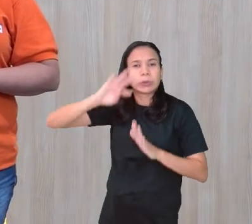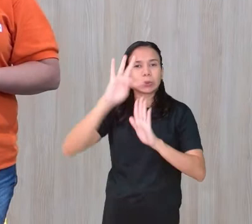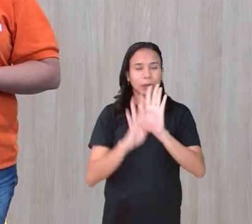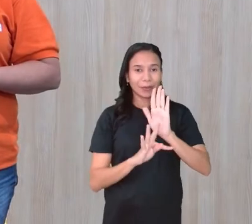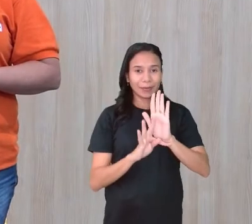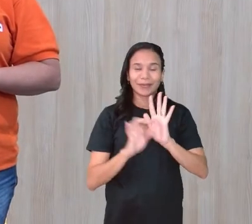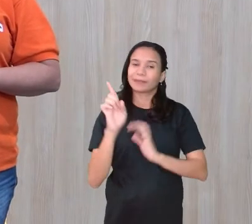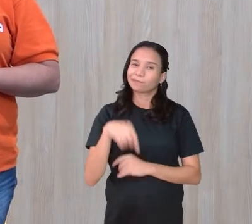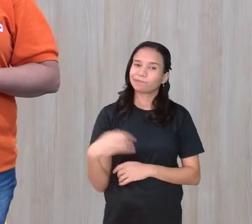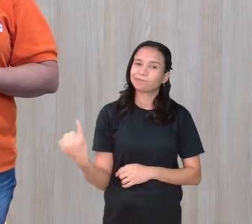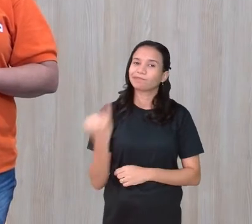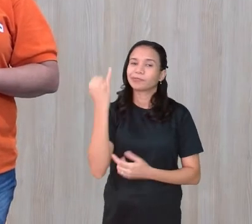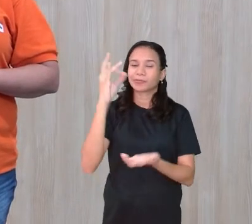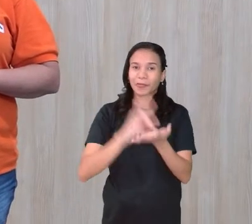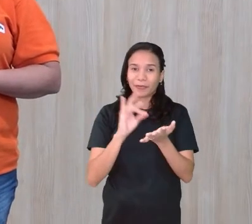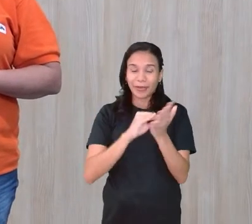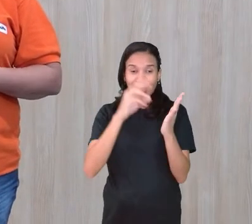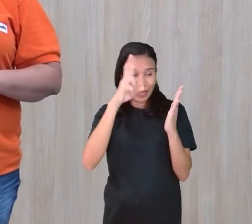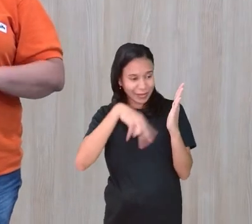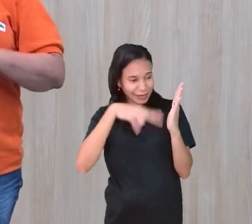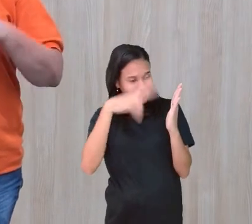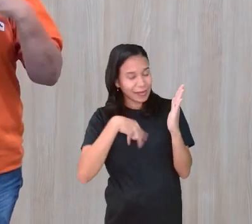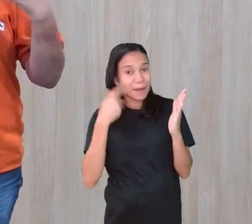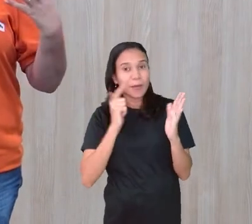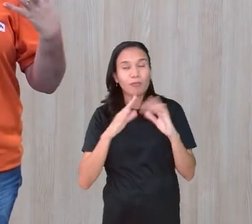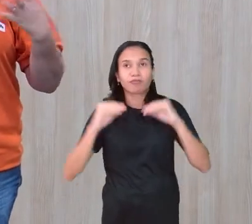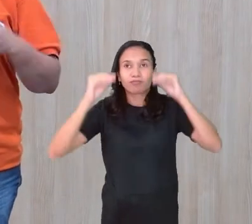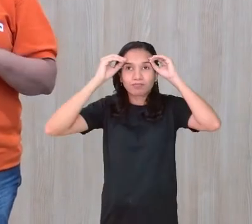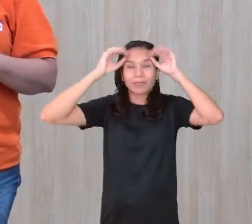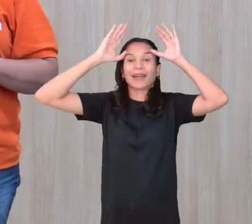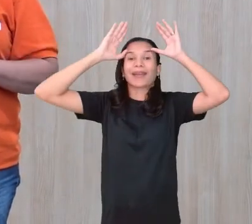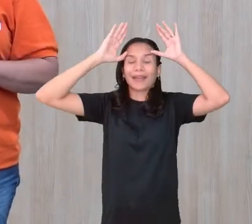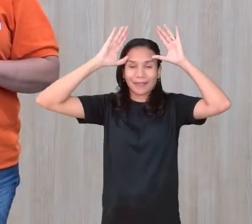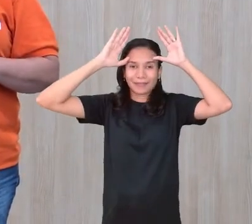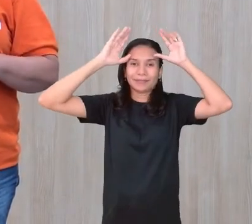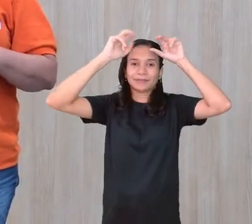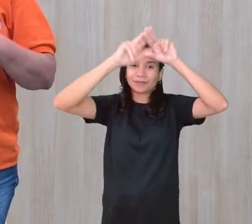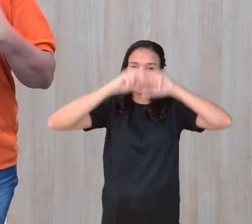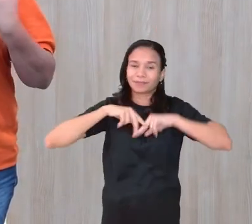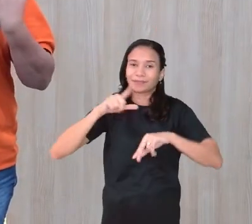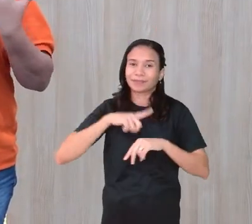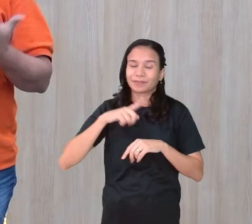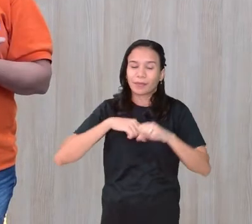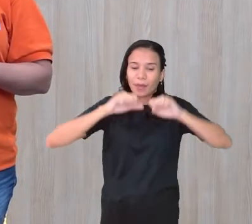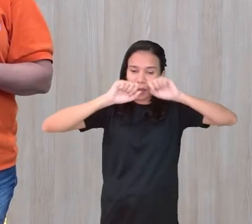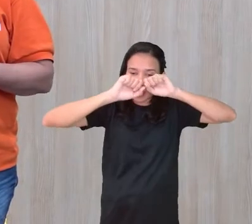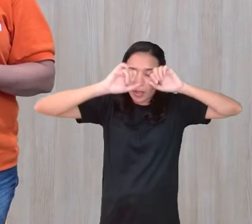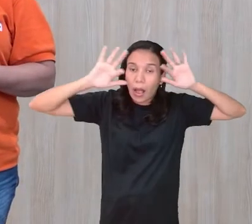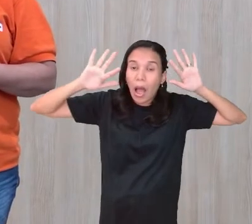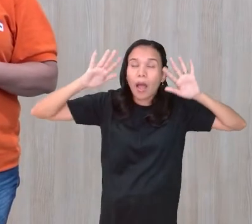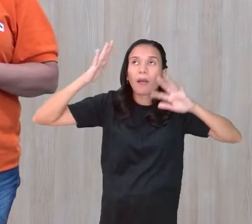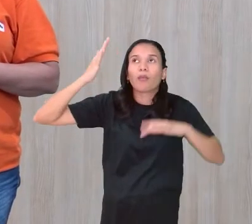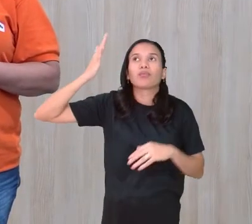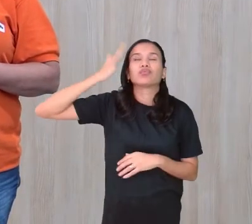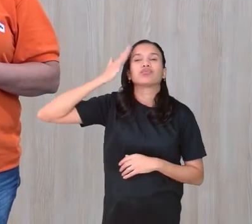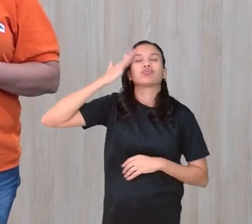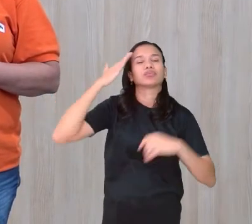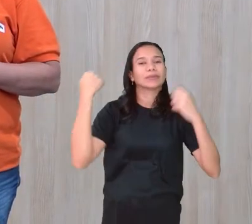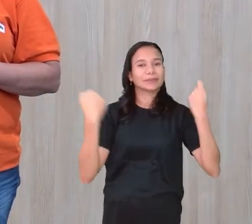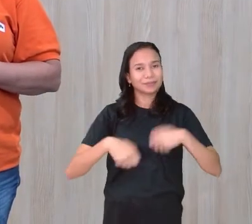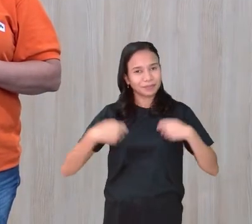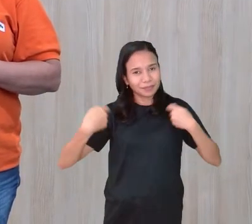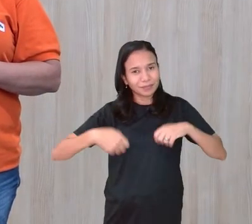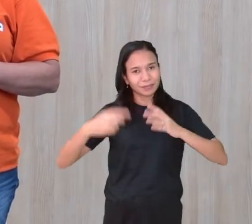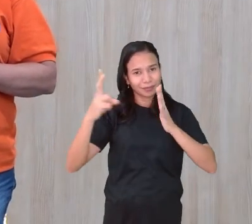texto. É muito importante ler para esse crescimento, não é? Então, esse esclarecimento. Então, é necessário